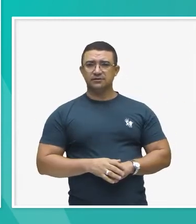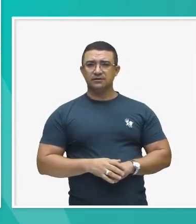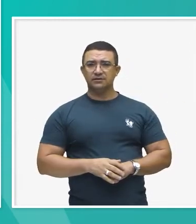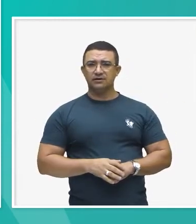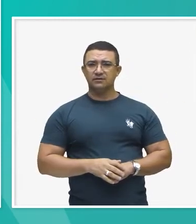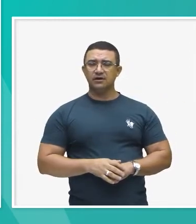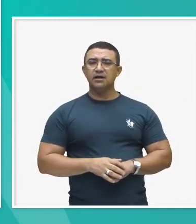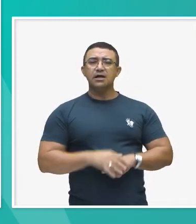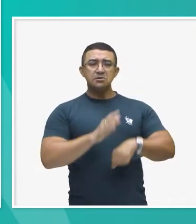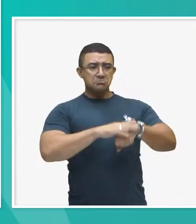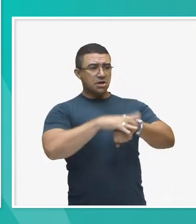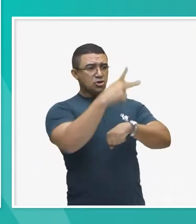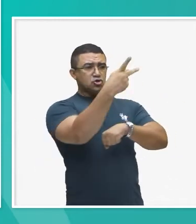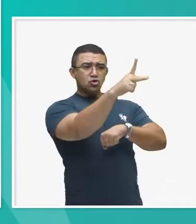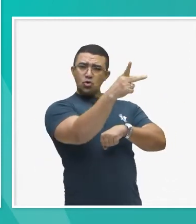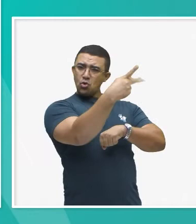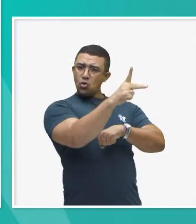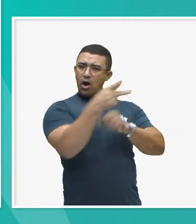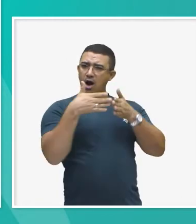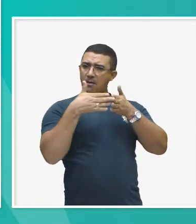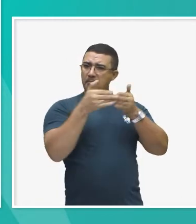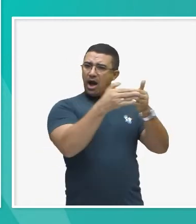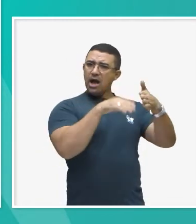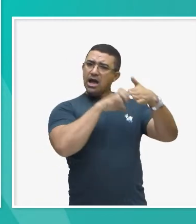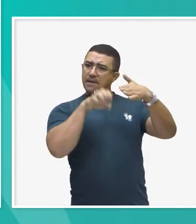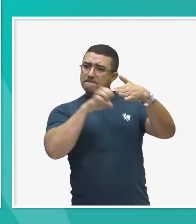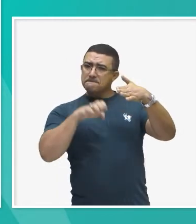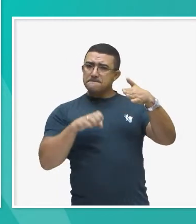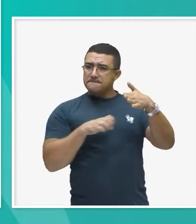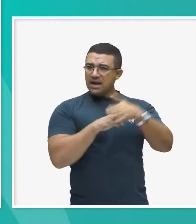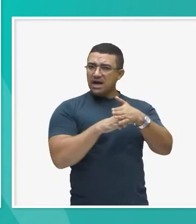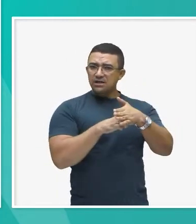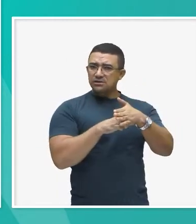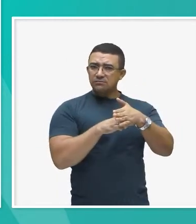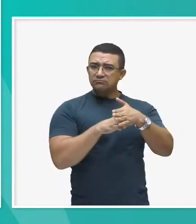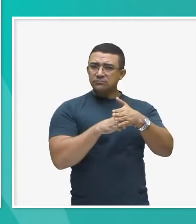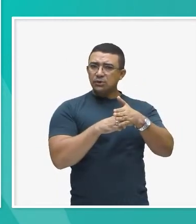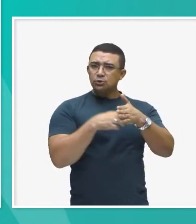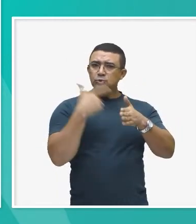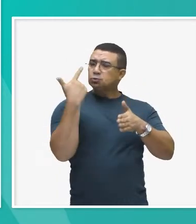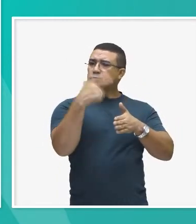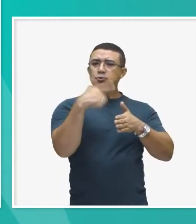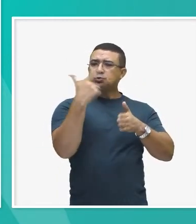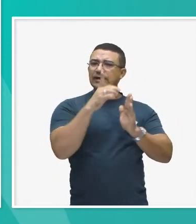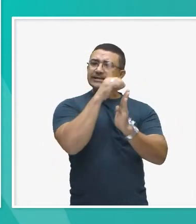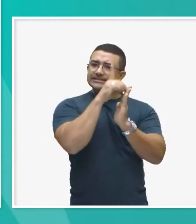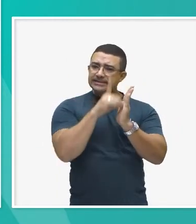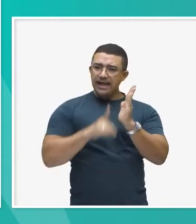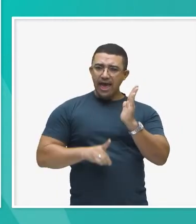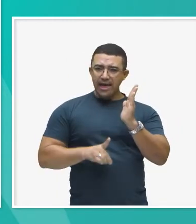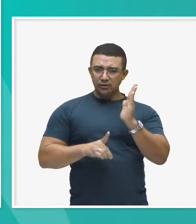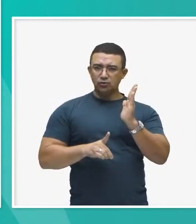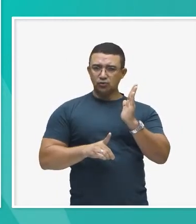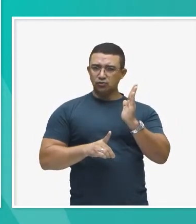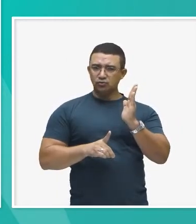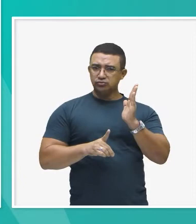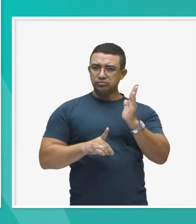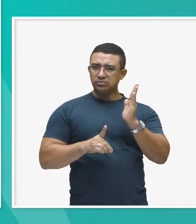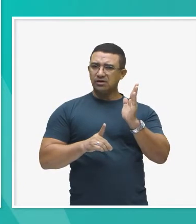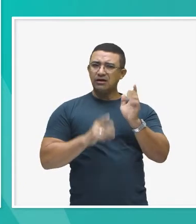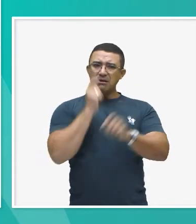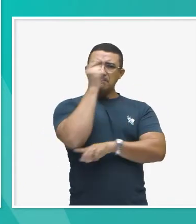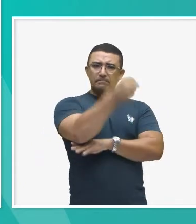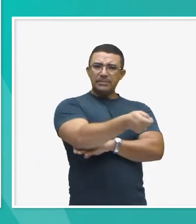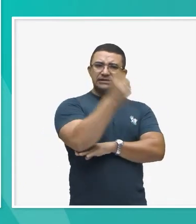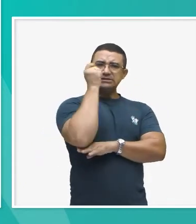blue whales. Your company has no right to fish those blue whales. Aí diz o seguinte,